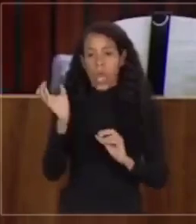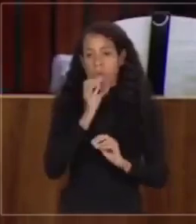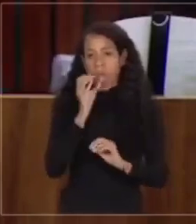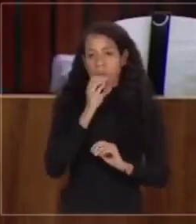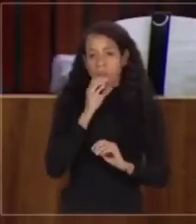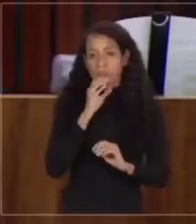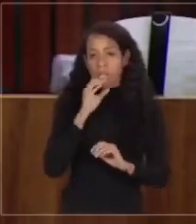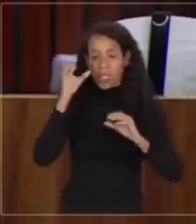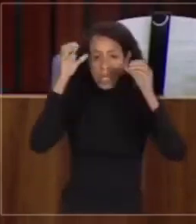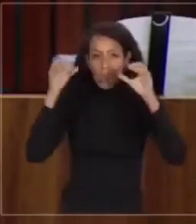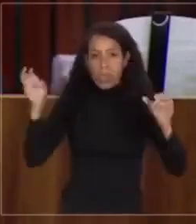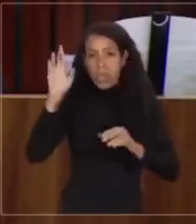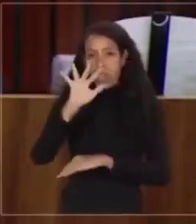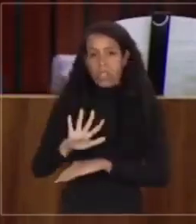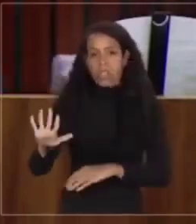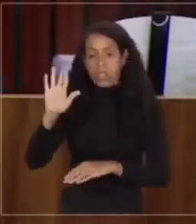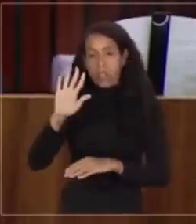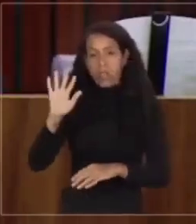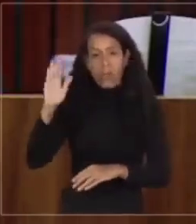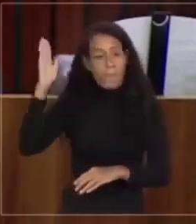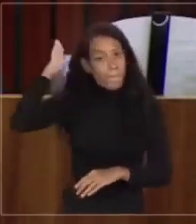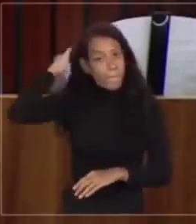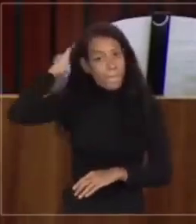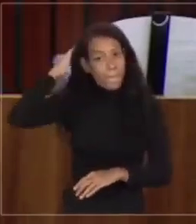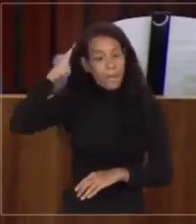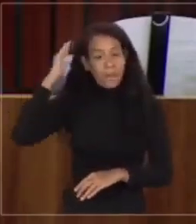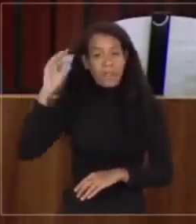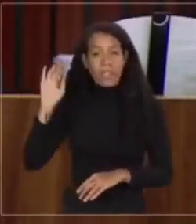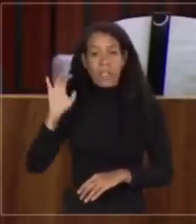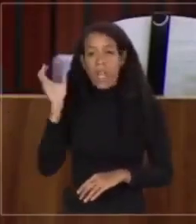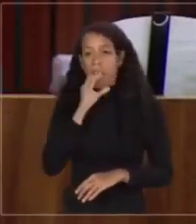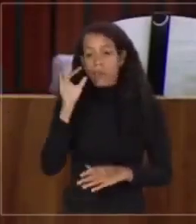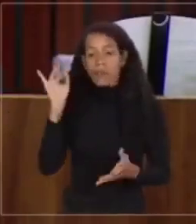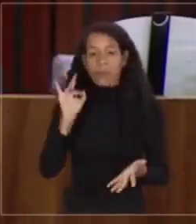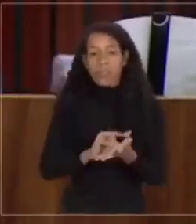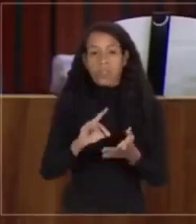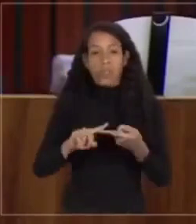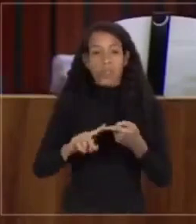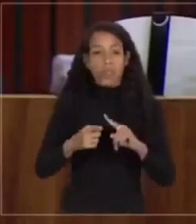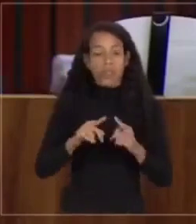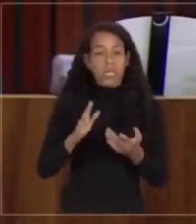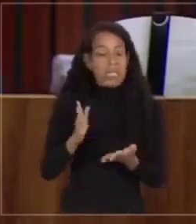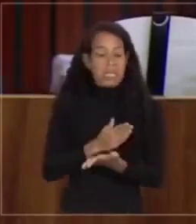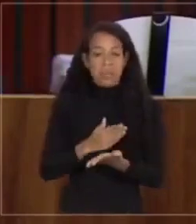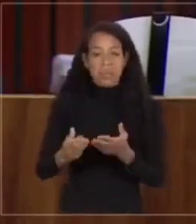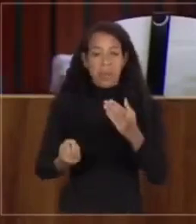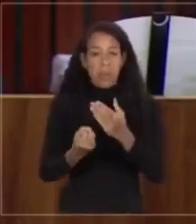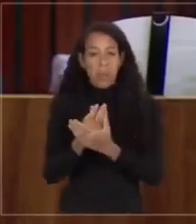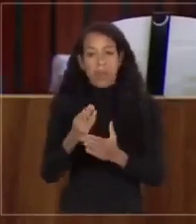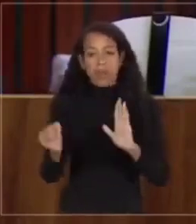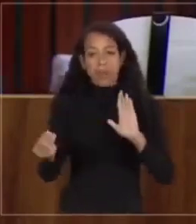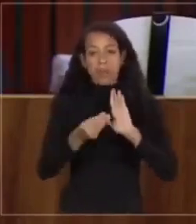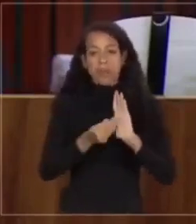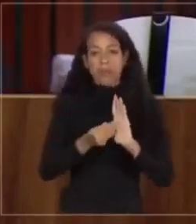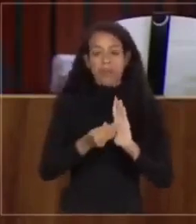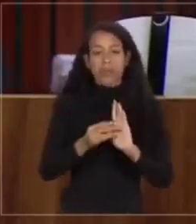imediato ao Tribunal Regional Eleitoral do Paraná para imediata execução do acórdão, independentemente